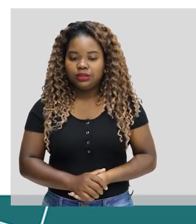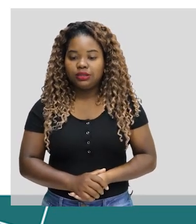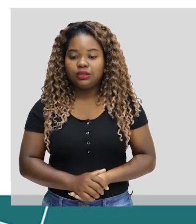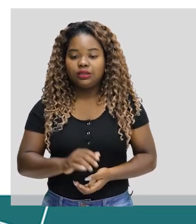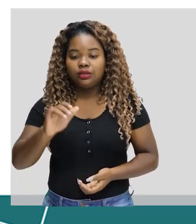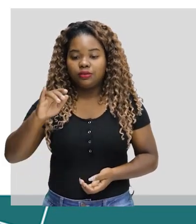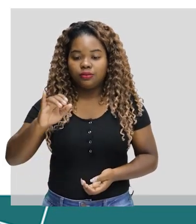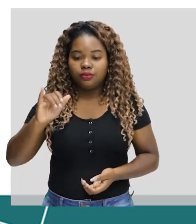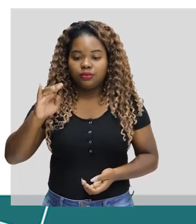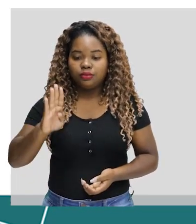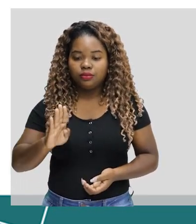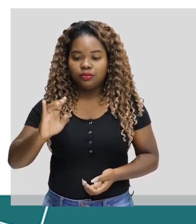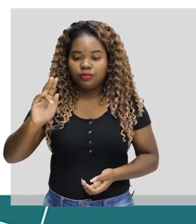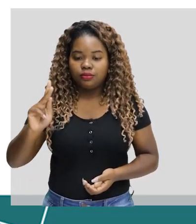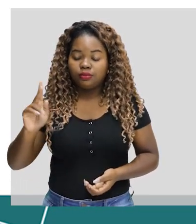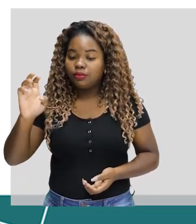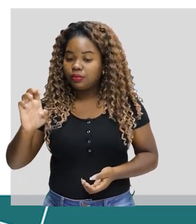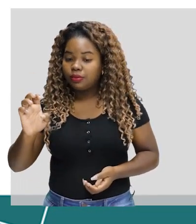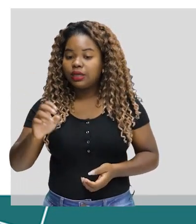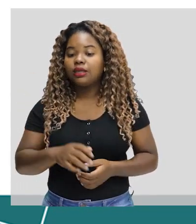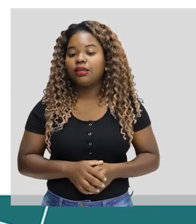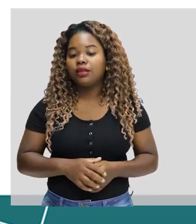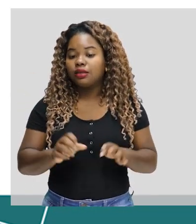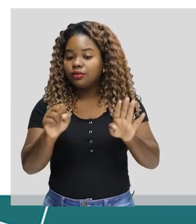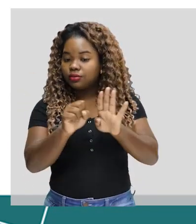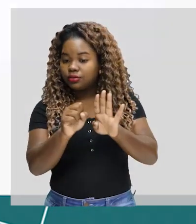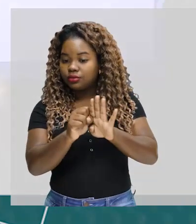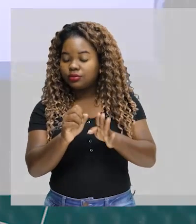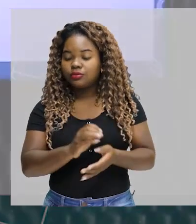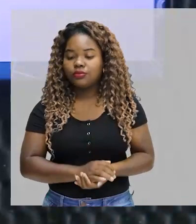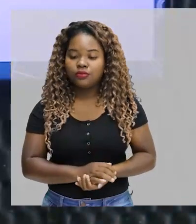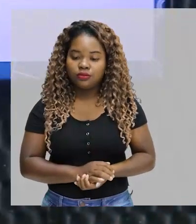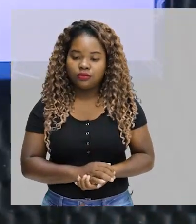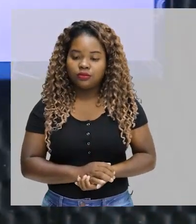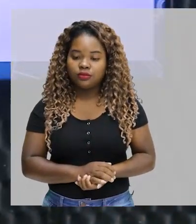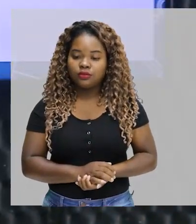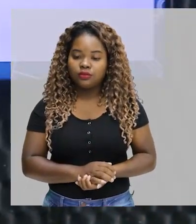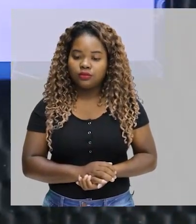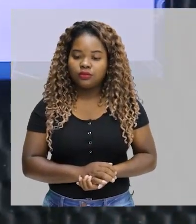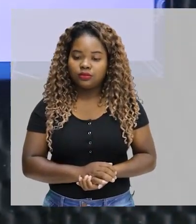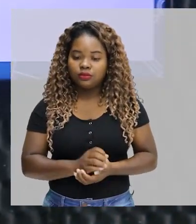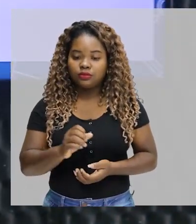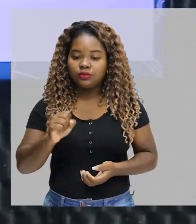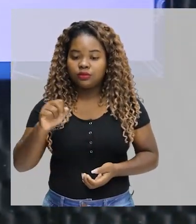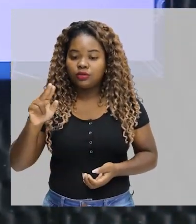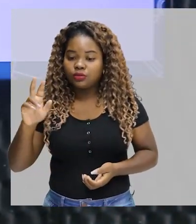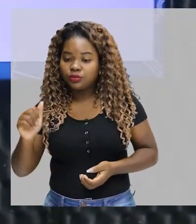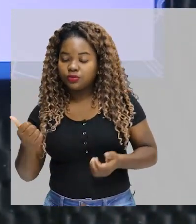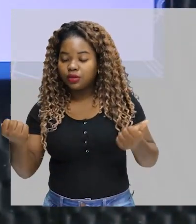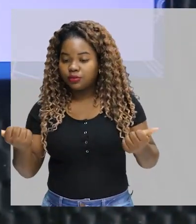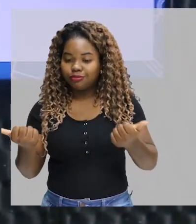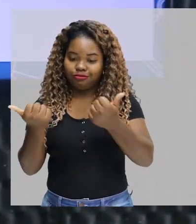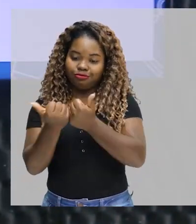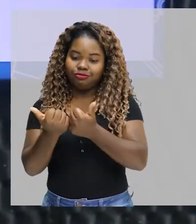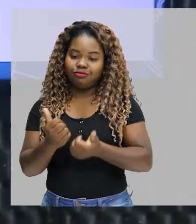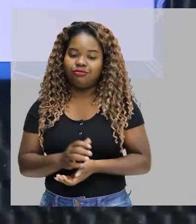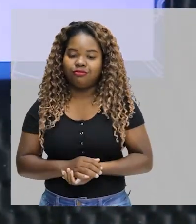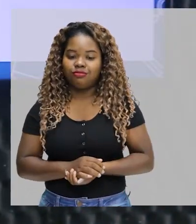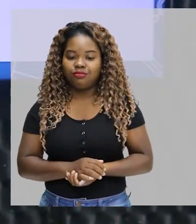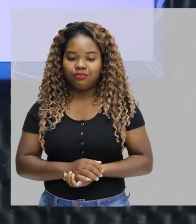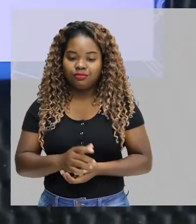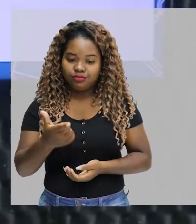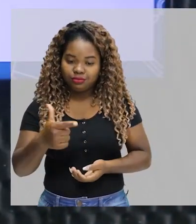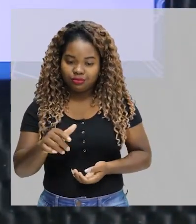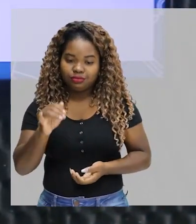adjetivo possessivo porque vem acompanhado de bicicleta. Sua é um pronome porque ele substitui o nome.